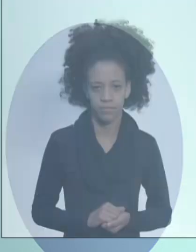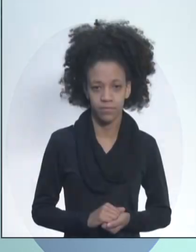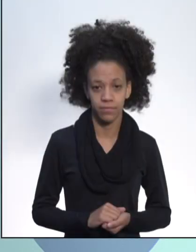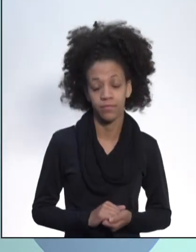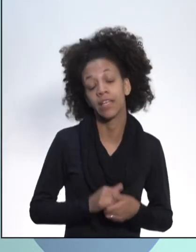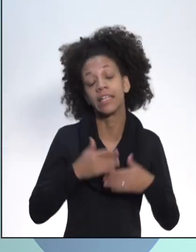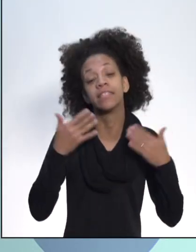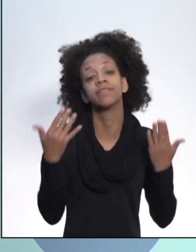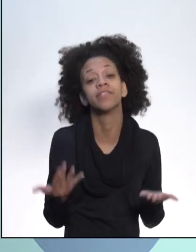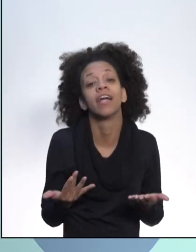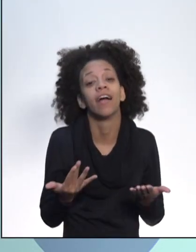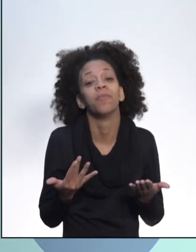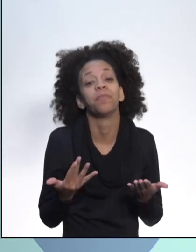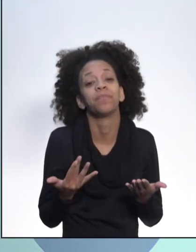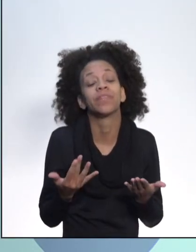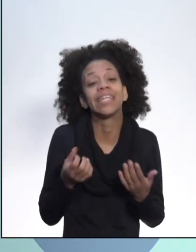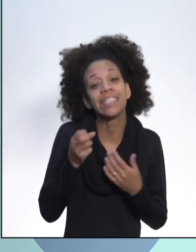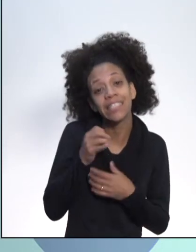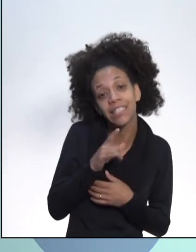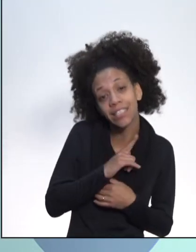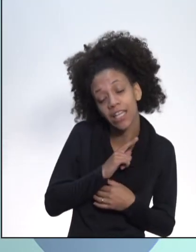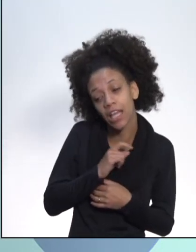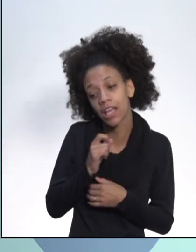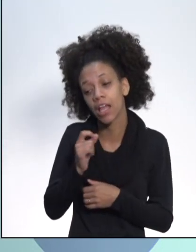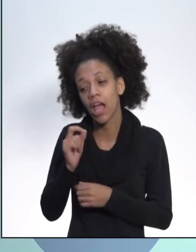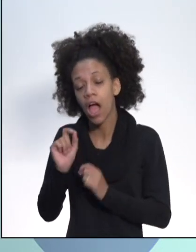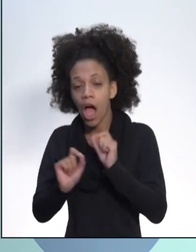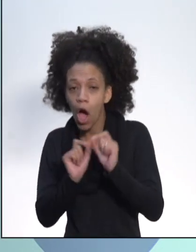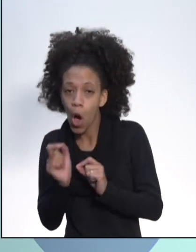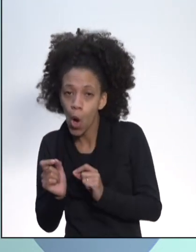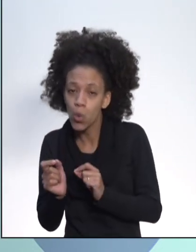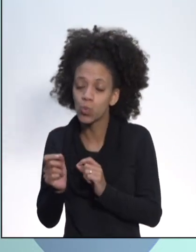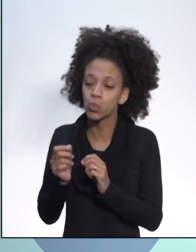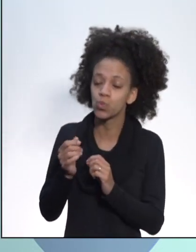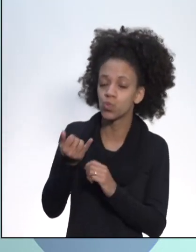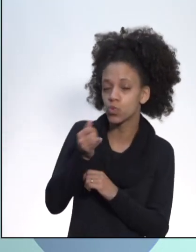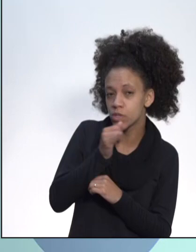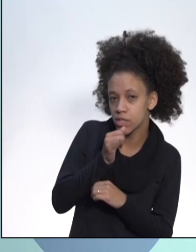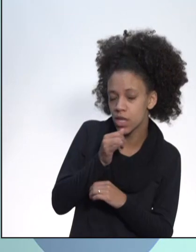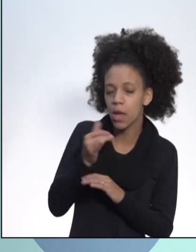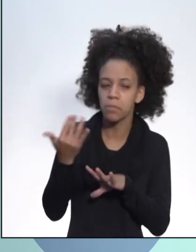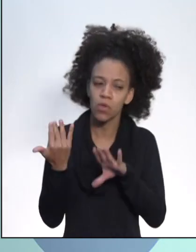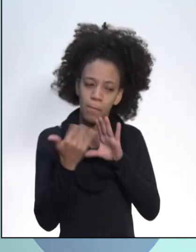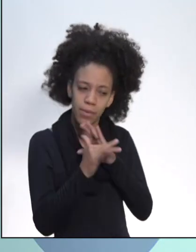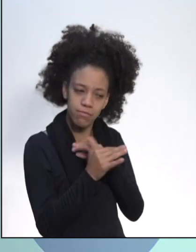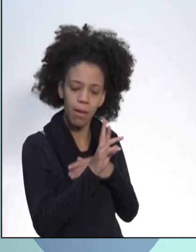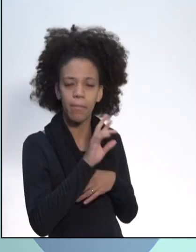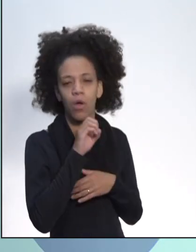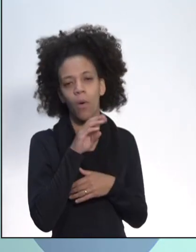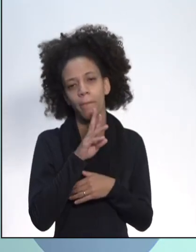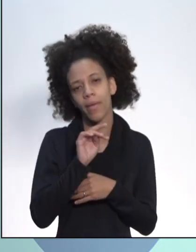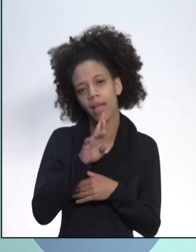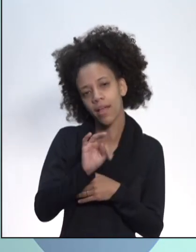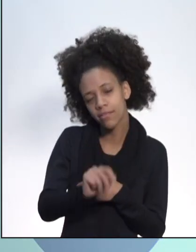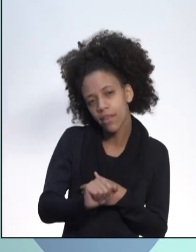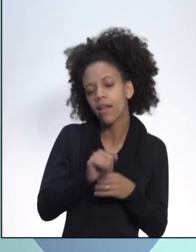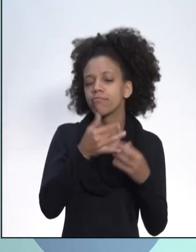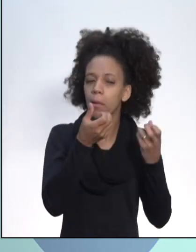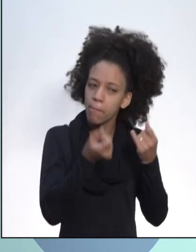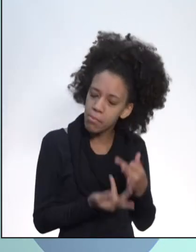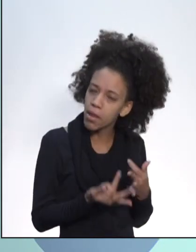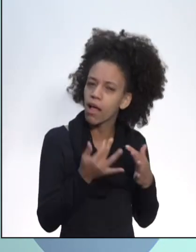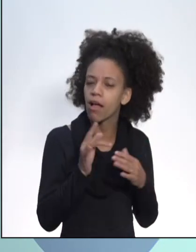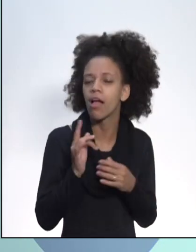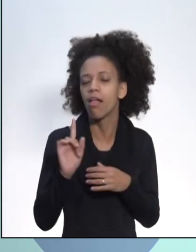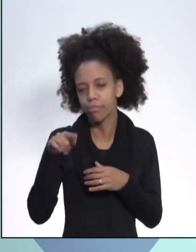Eu vou verificar aqui se tem alguns exemplos no chat, vou passar um pouco para a Roberta, para ela me trazer esses exemplos. Depois a gente volta para a